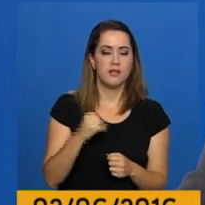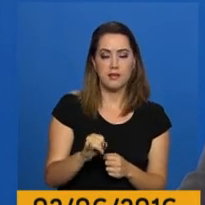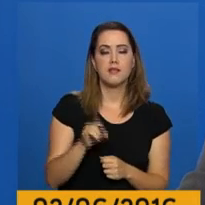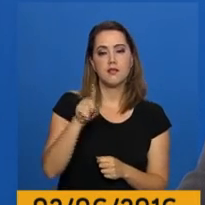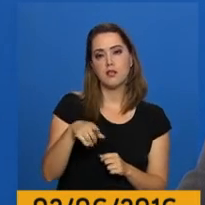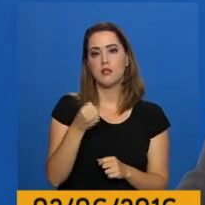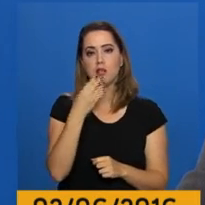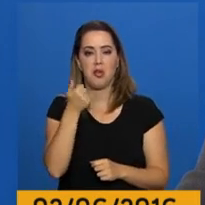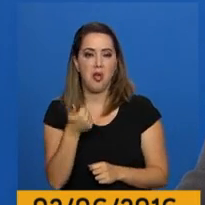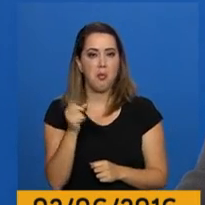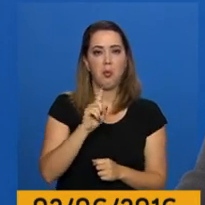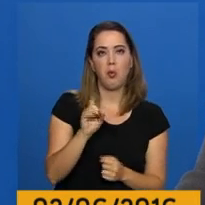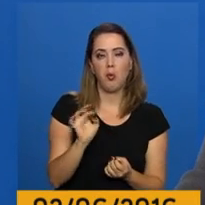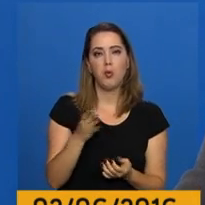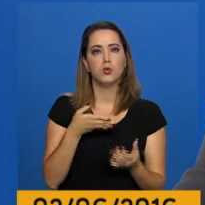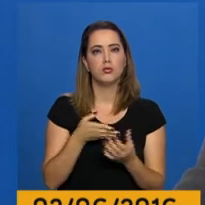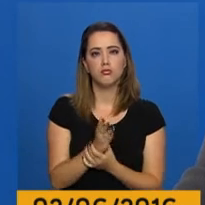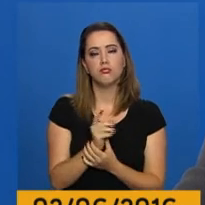ou não esses projetos.